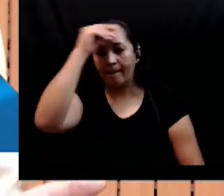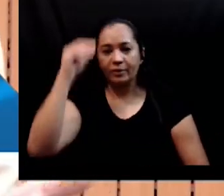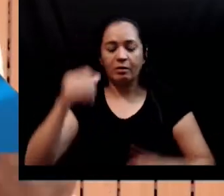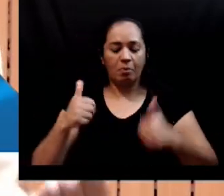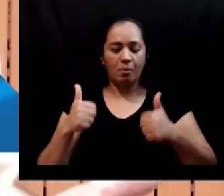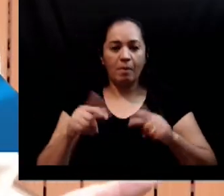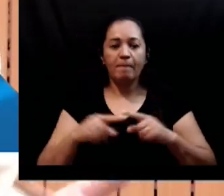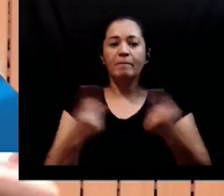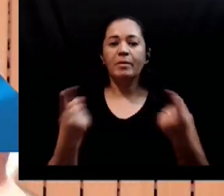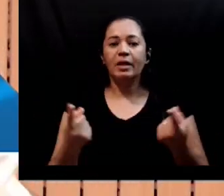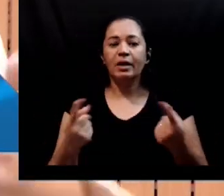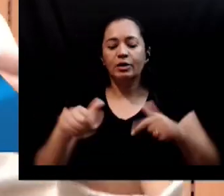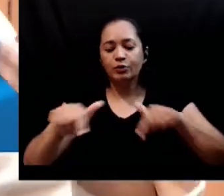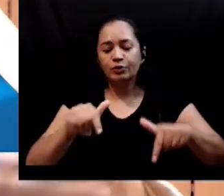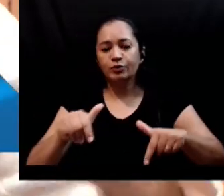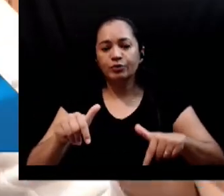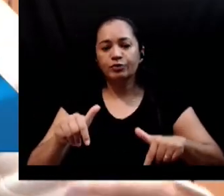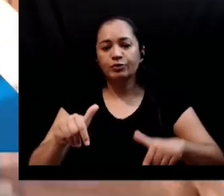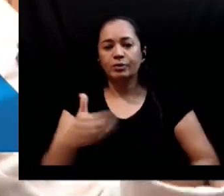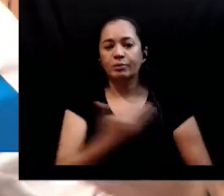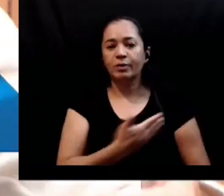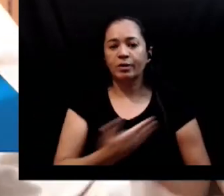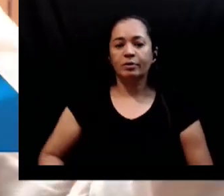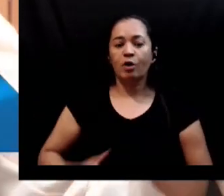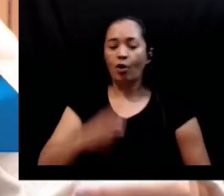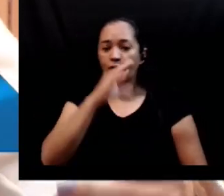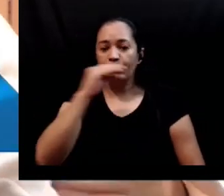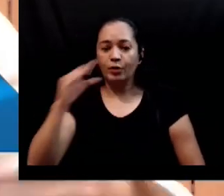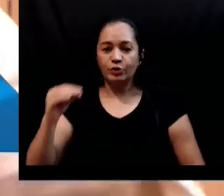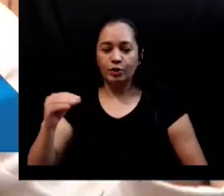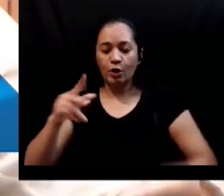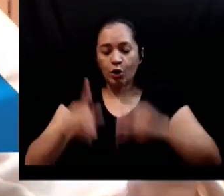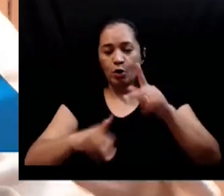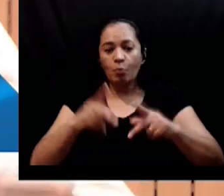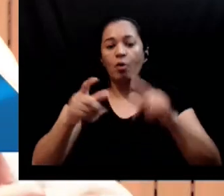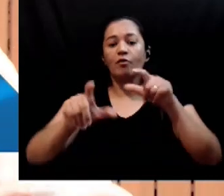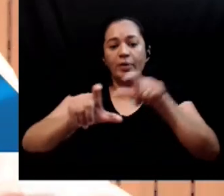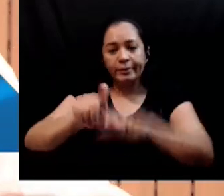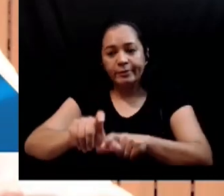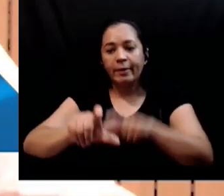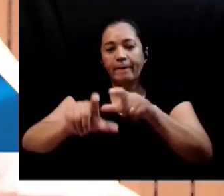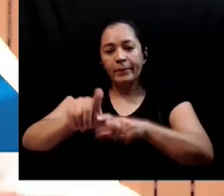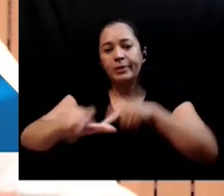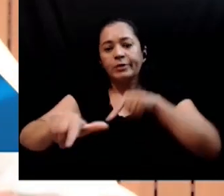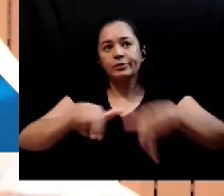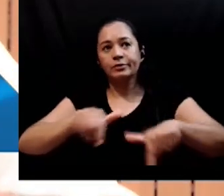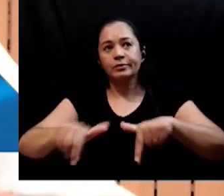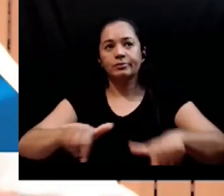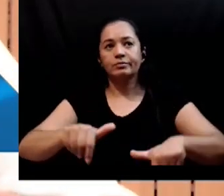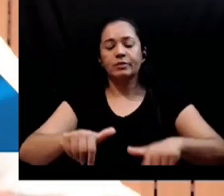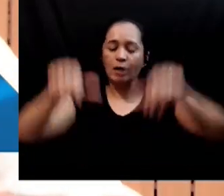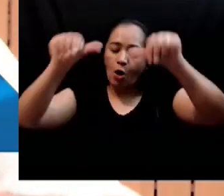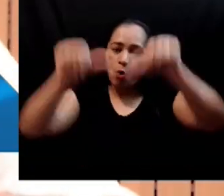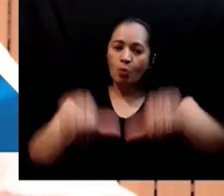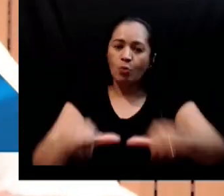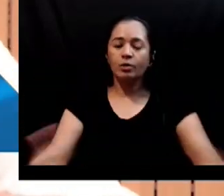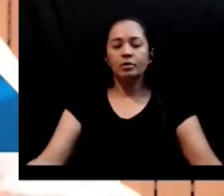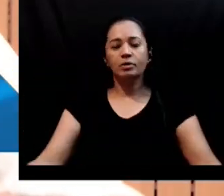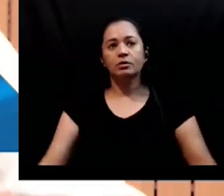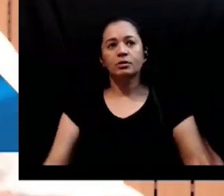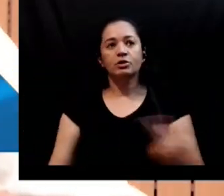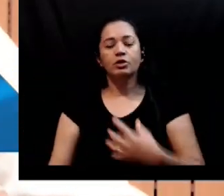serviços públicos, os servidores públicos e a população que depende desses serviços estão indo muito mal. E a gente está sentindo isso na